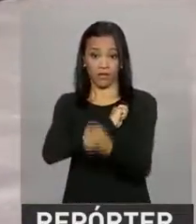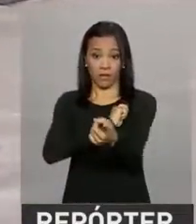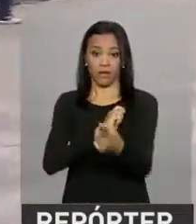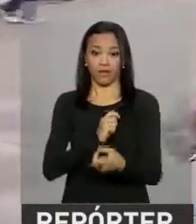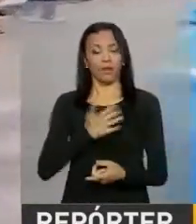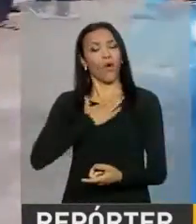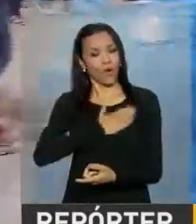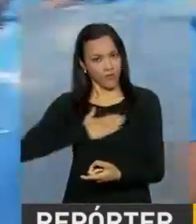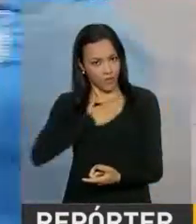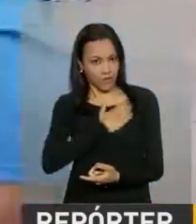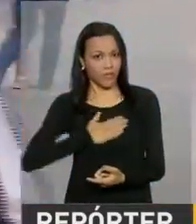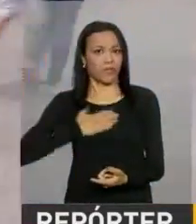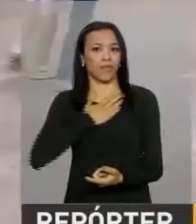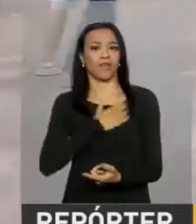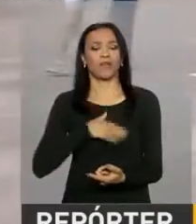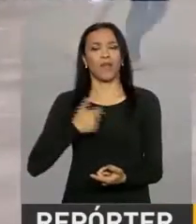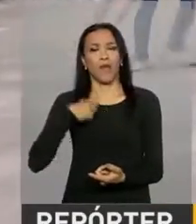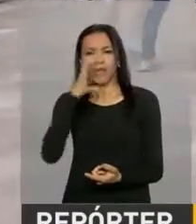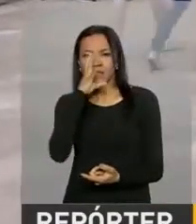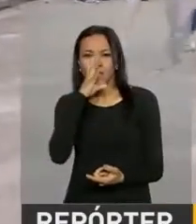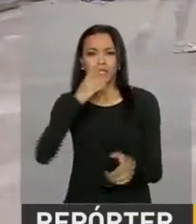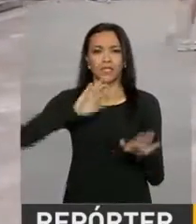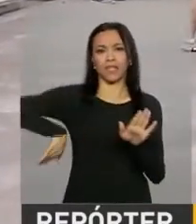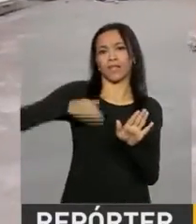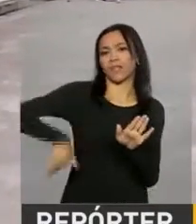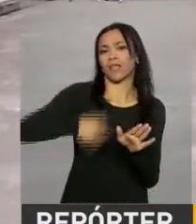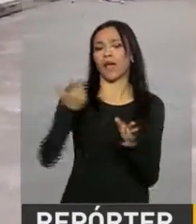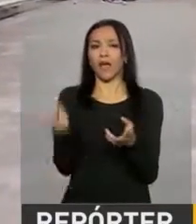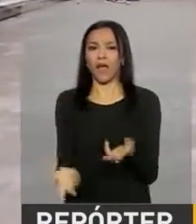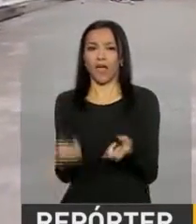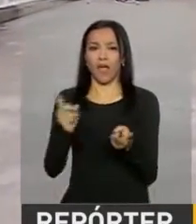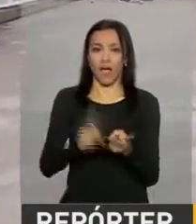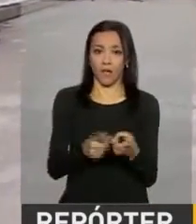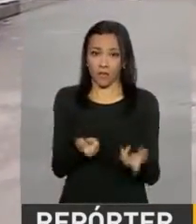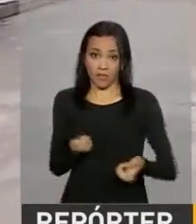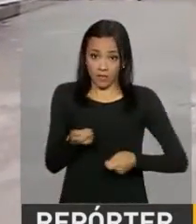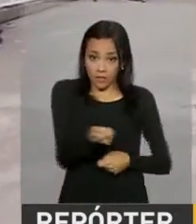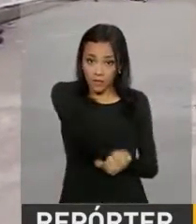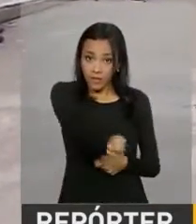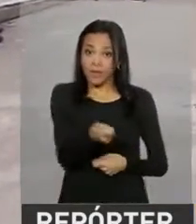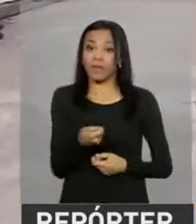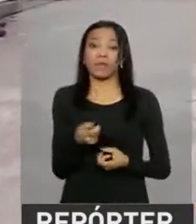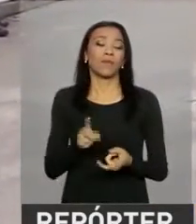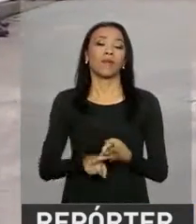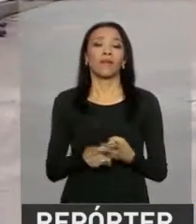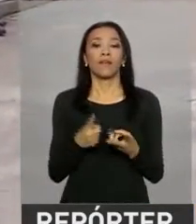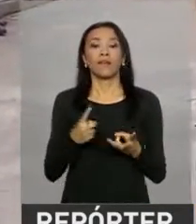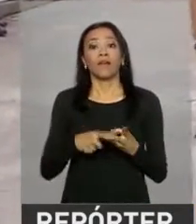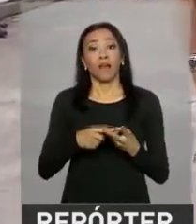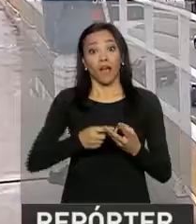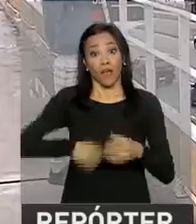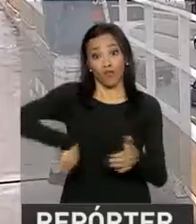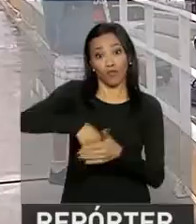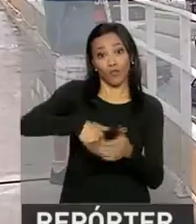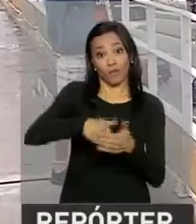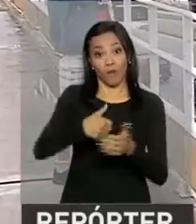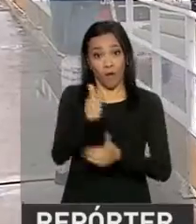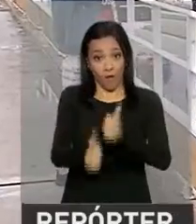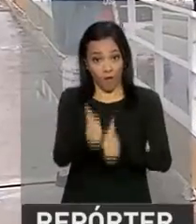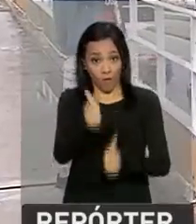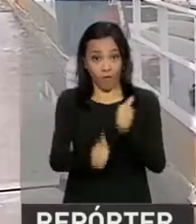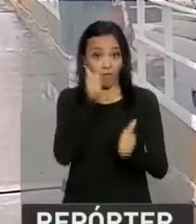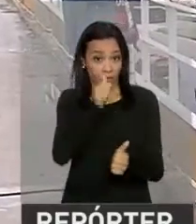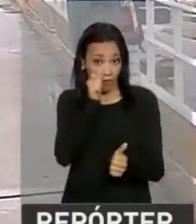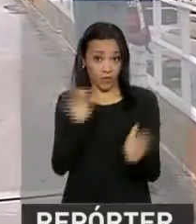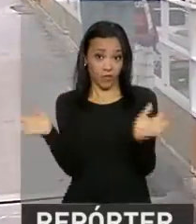gostei muito. Eu assisti natação, esgrima, futebol feminino. Foi muito bom. Foram pouco mais